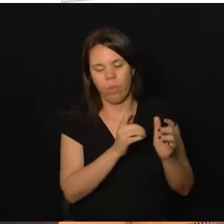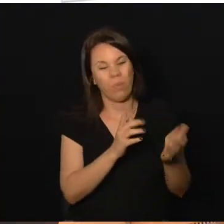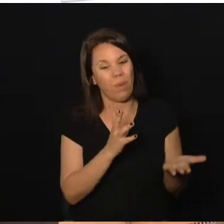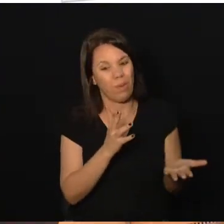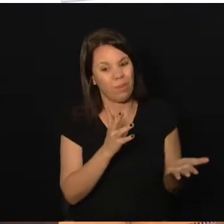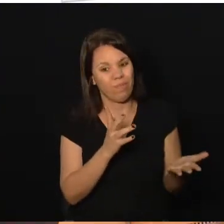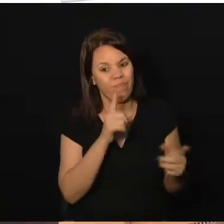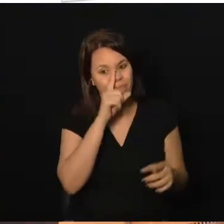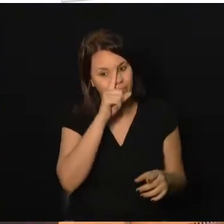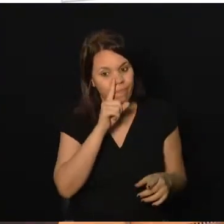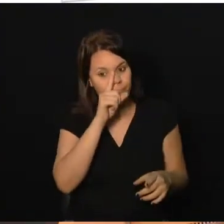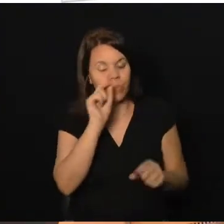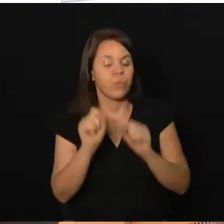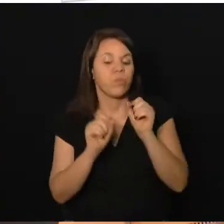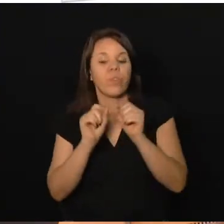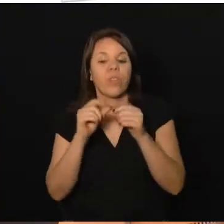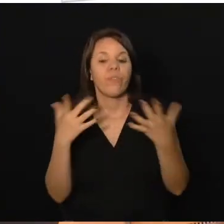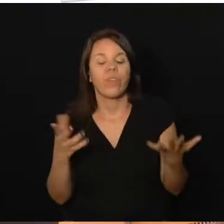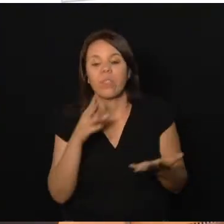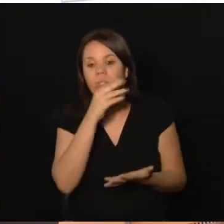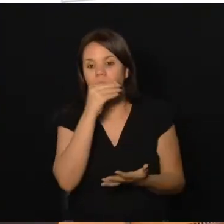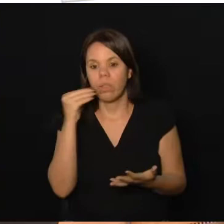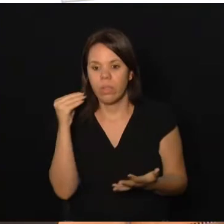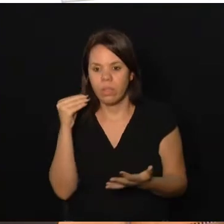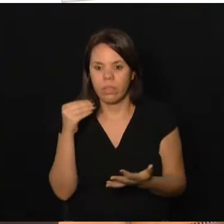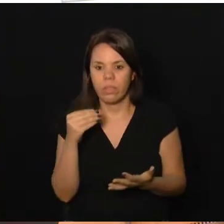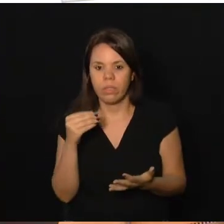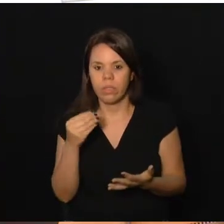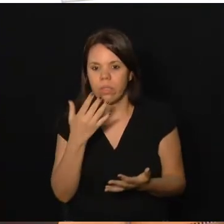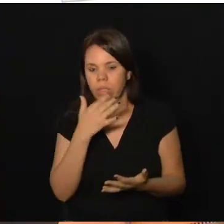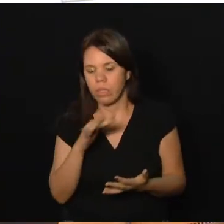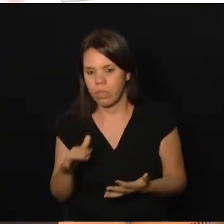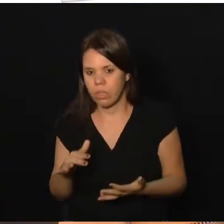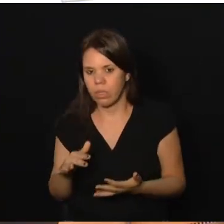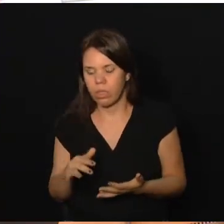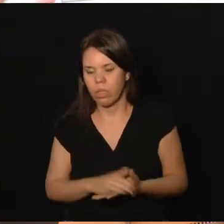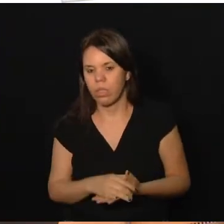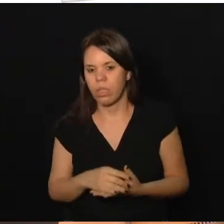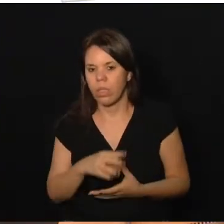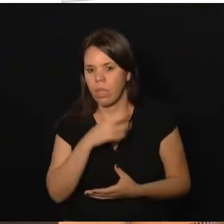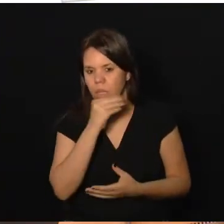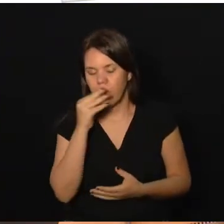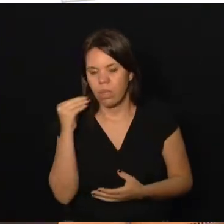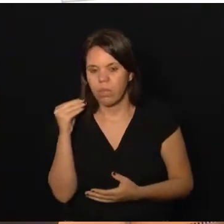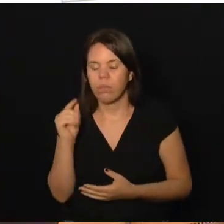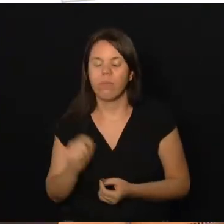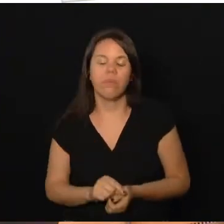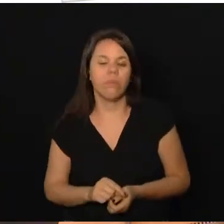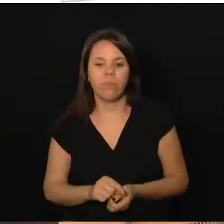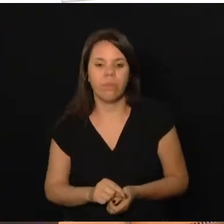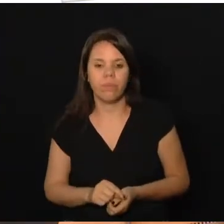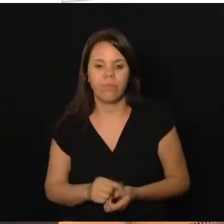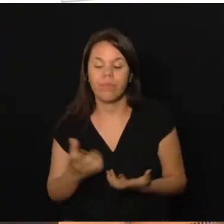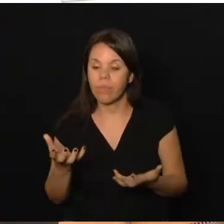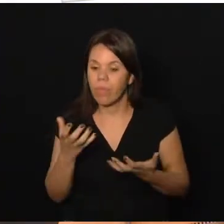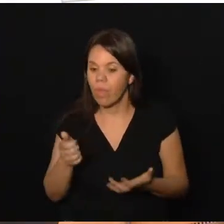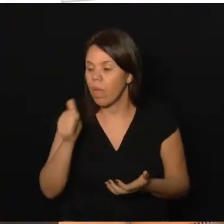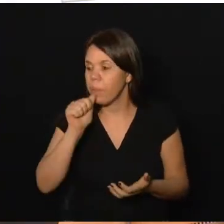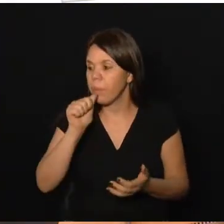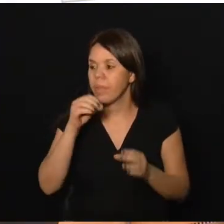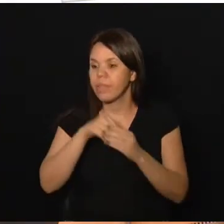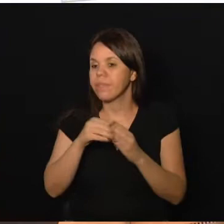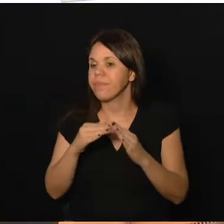que fazer quando um adolescente, uma criança, para a gente é criança, mas um adolescente que quer beber em